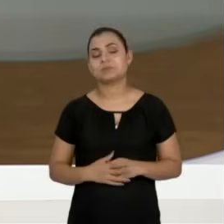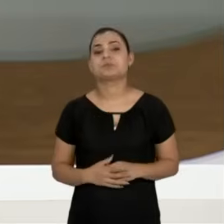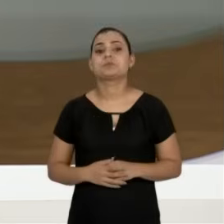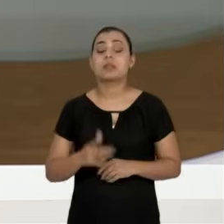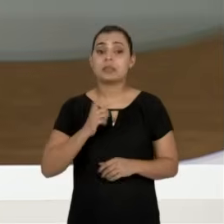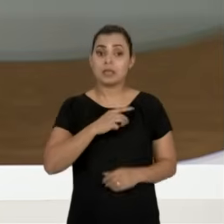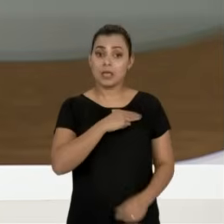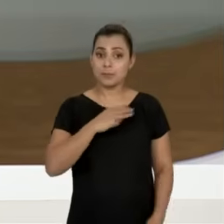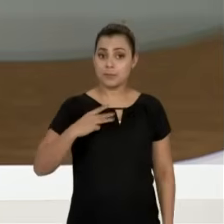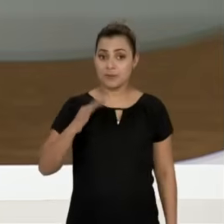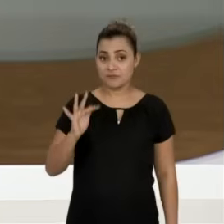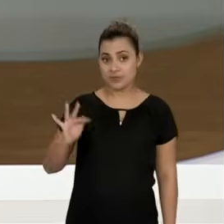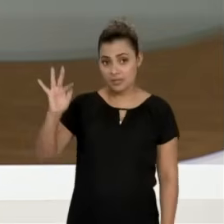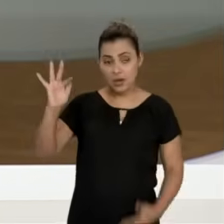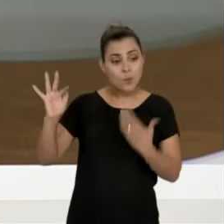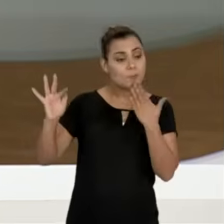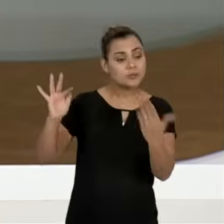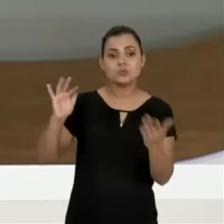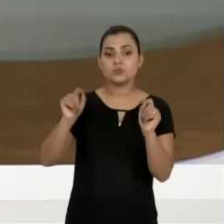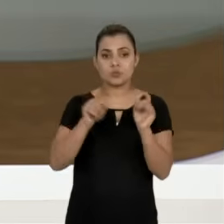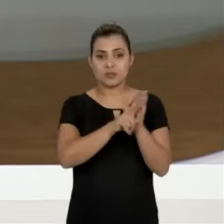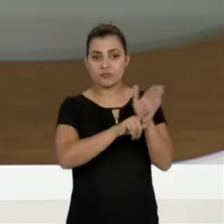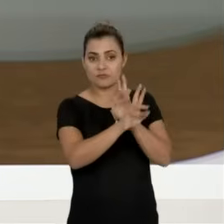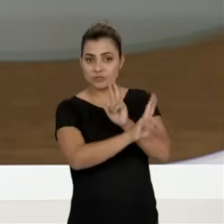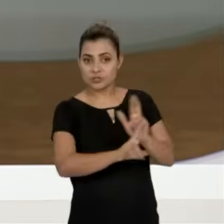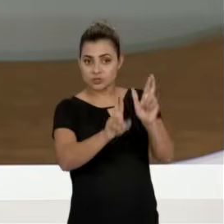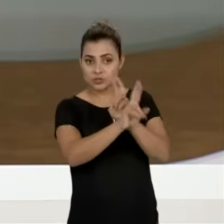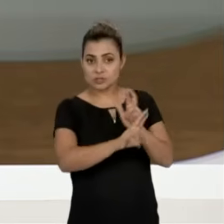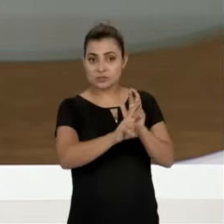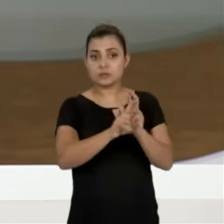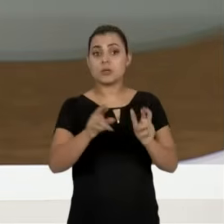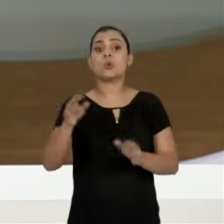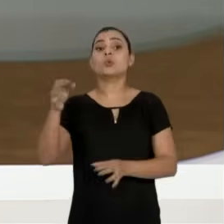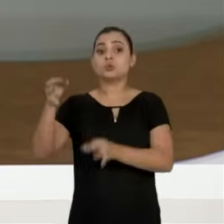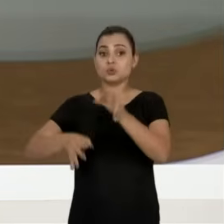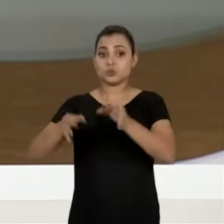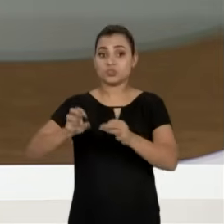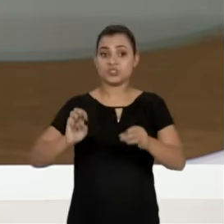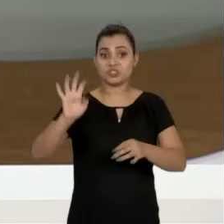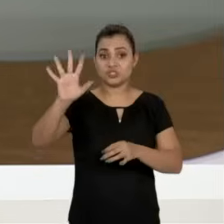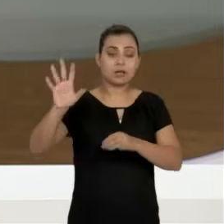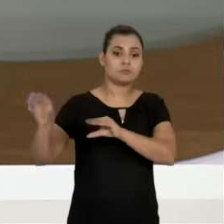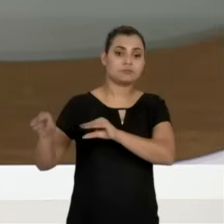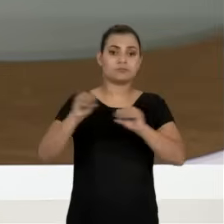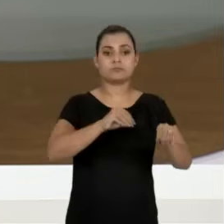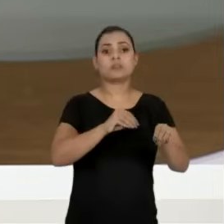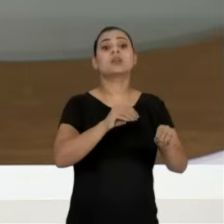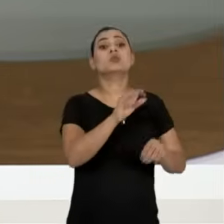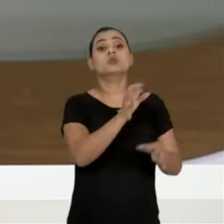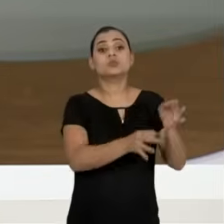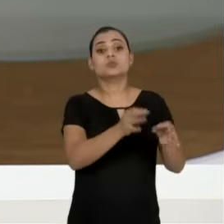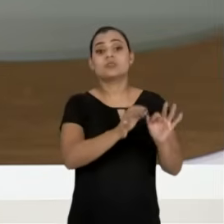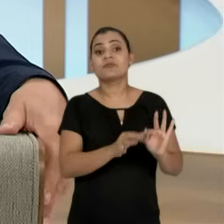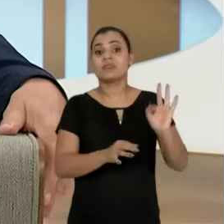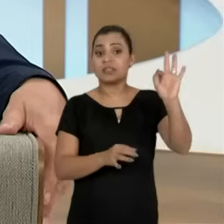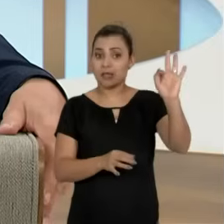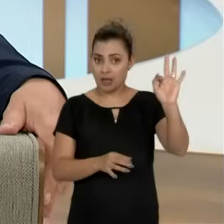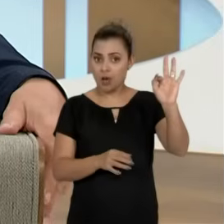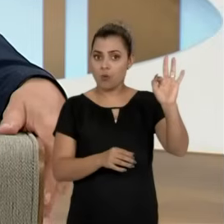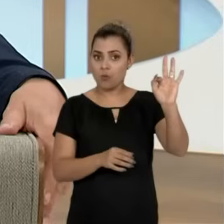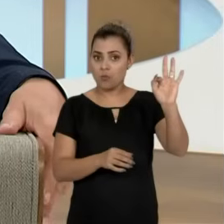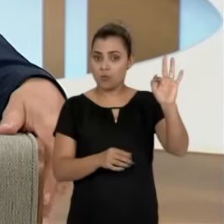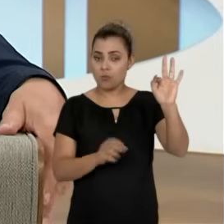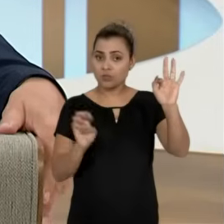do Ministério Público Federal para que a investigação saia da Justiça do Estado e vá para a Justiça Federal. Essa